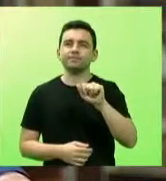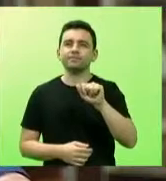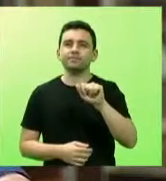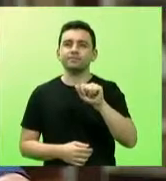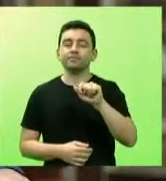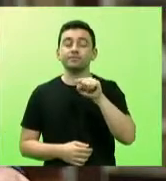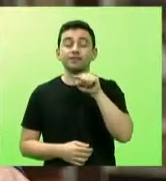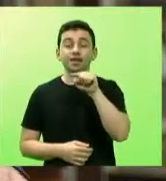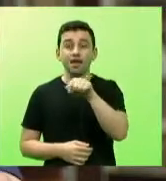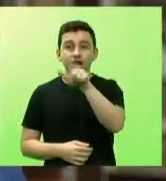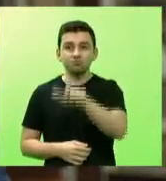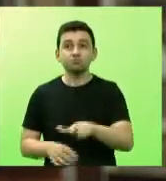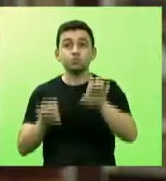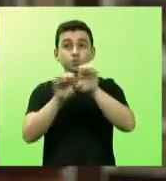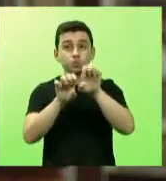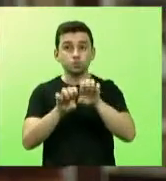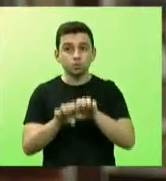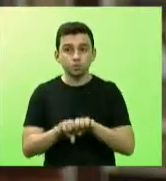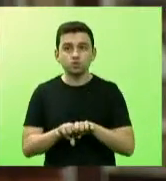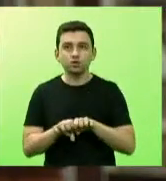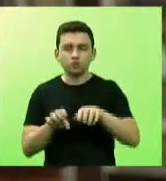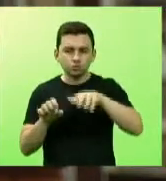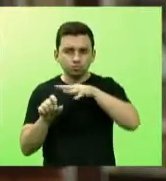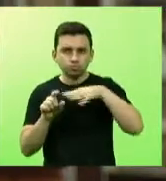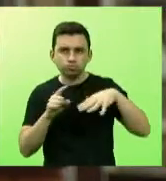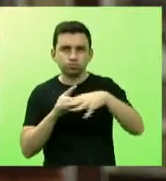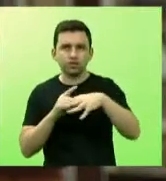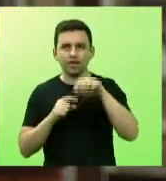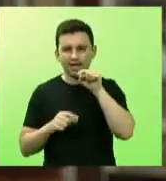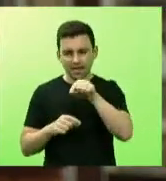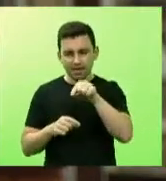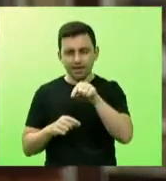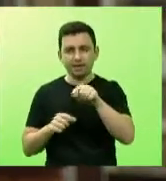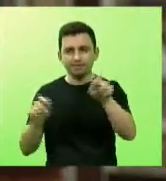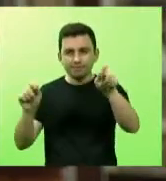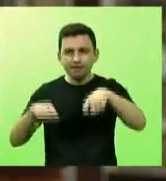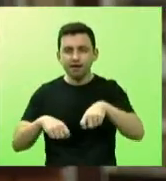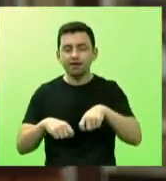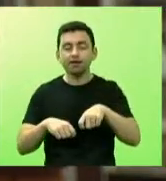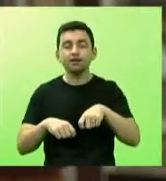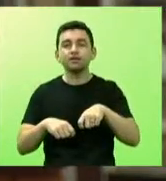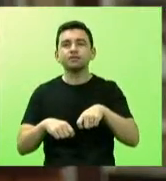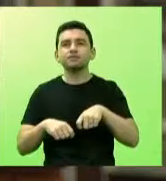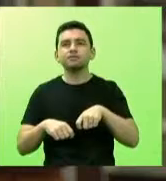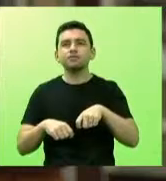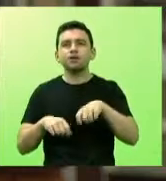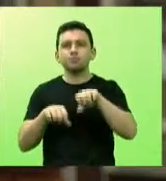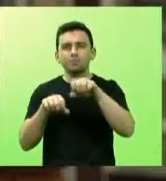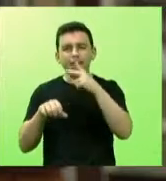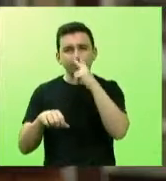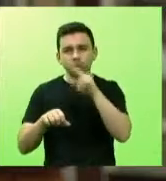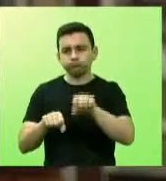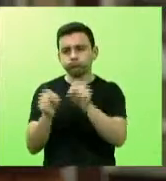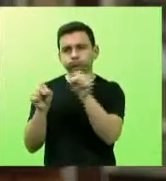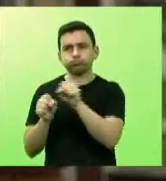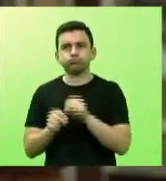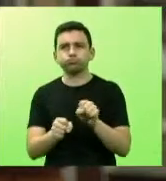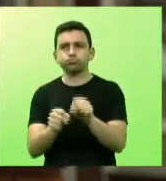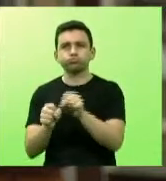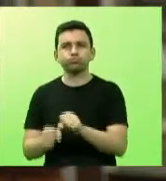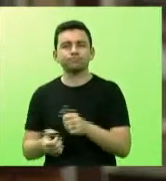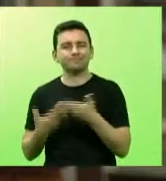Tudo aquilo que existe de estrutura em torno de um vice-governador e tudo aquilo que ele poderia ser feito foi desconstruído.